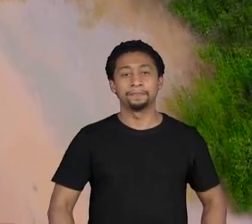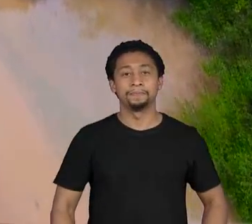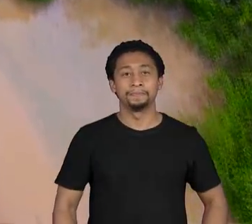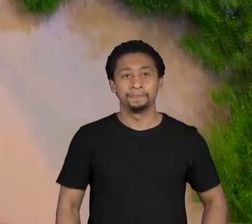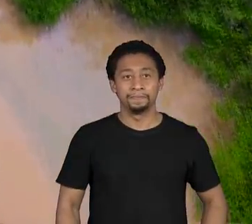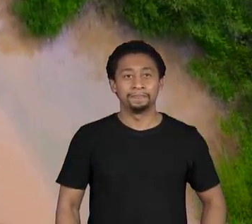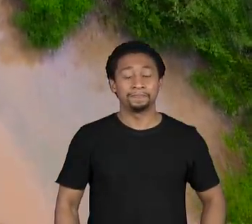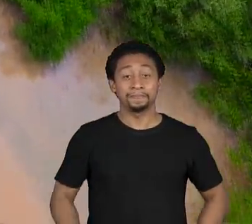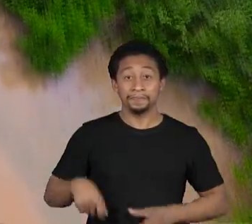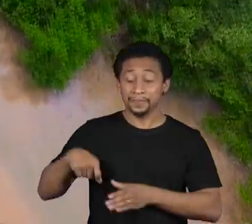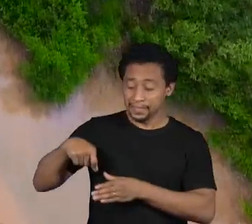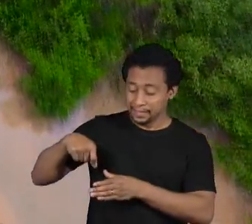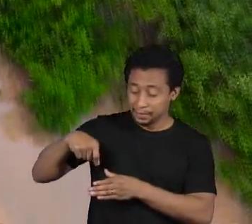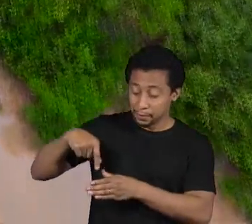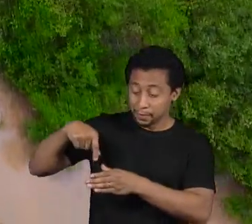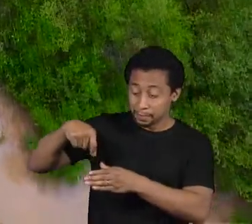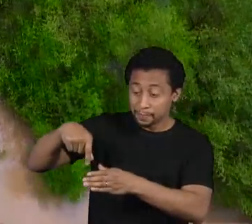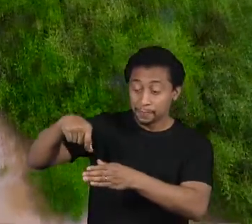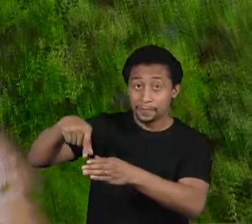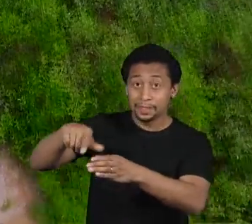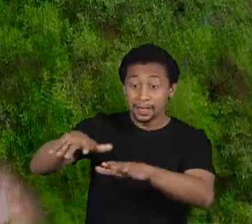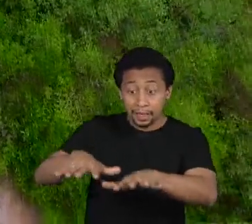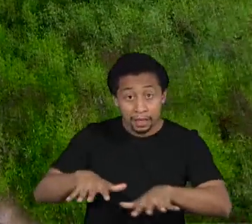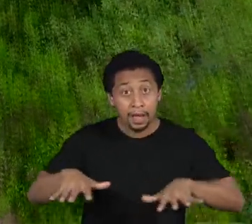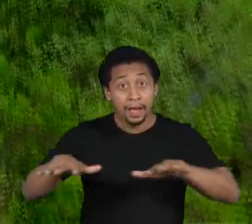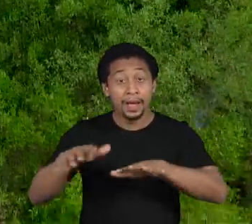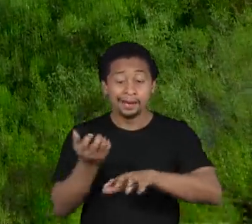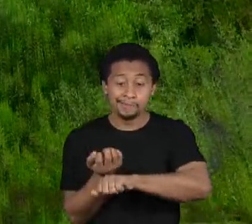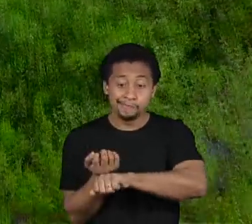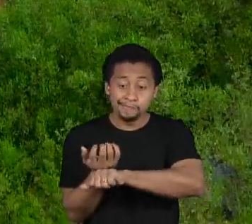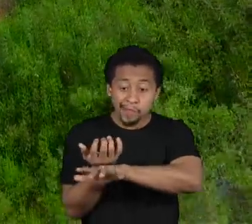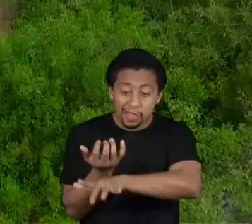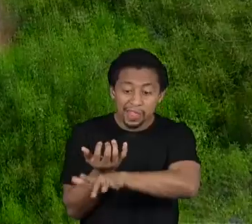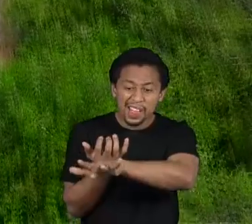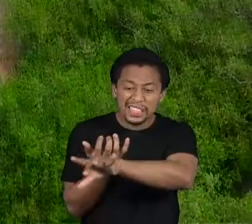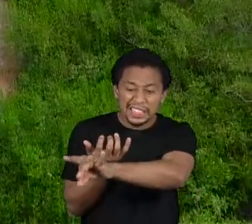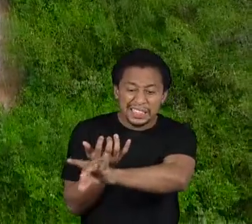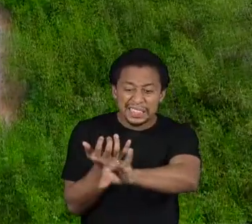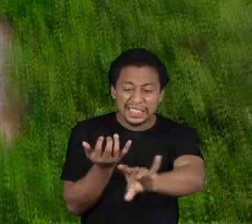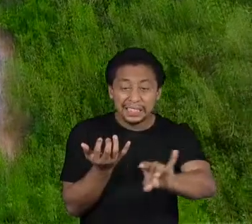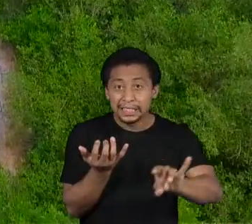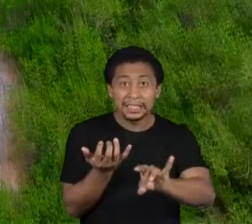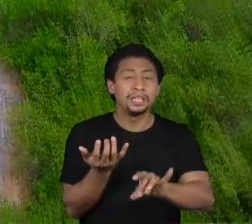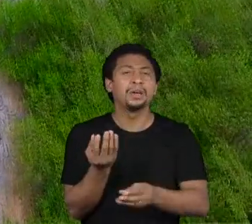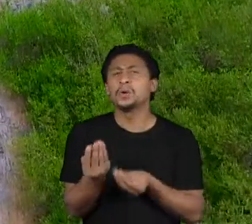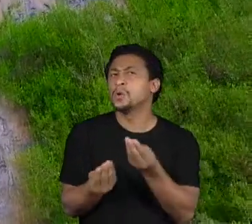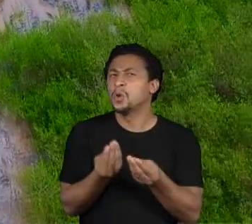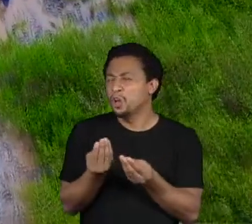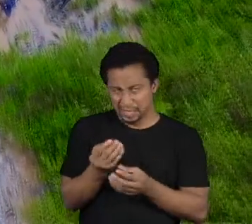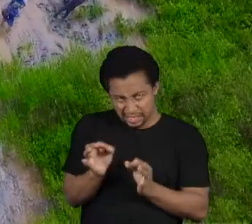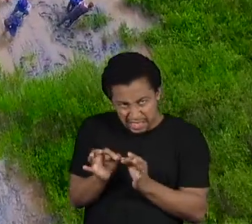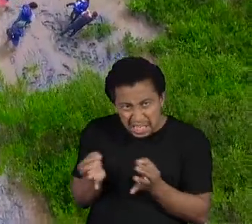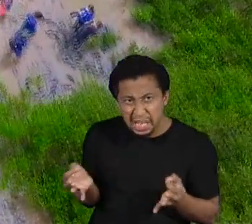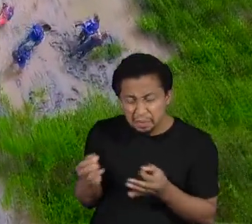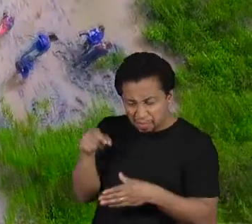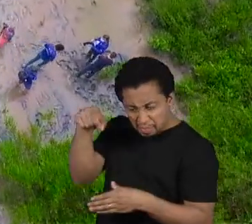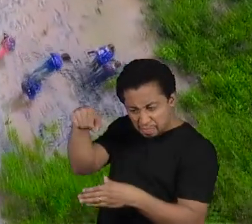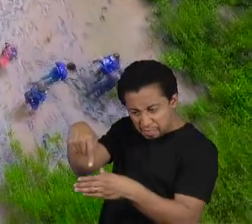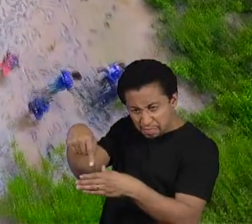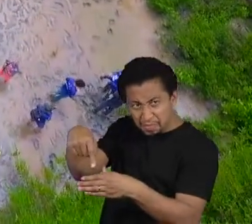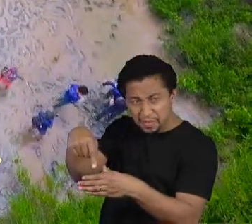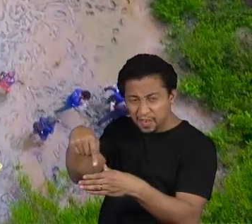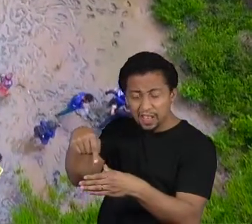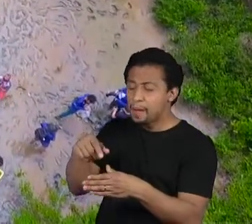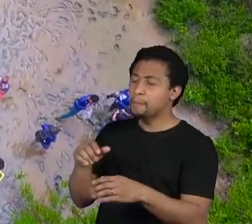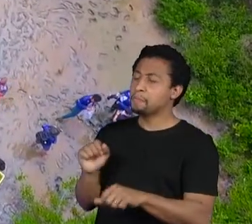O plantar o mangue é mais do que simplesmente você chegar lá com a semente e plantar o manguezal, né?